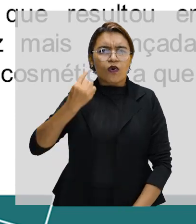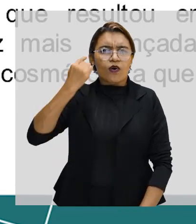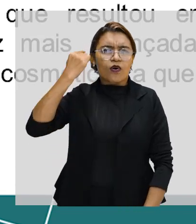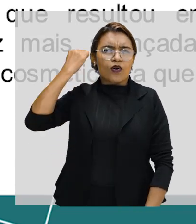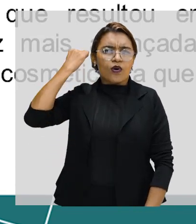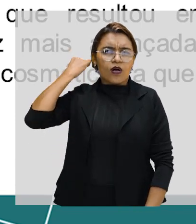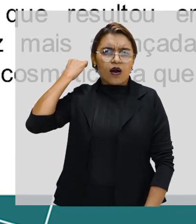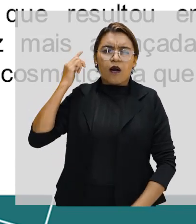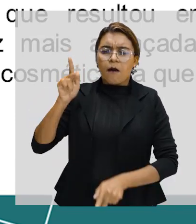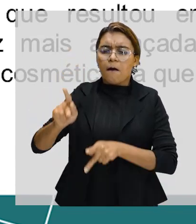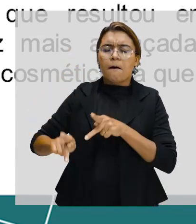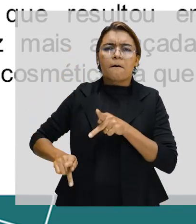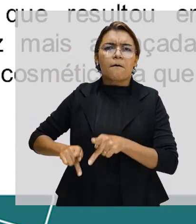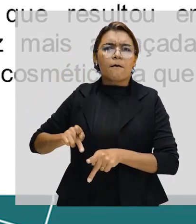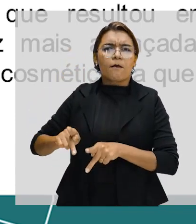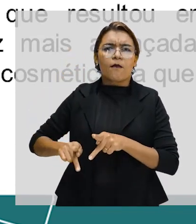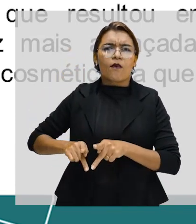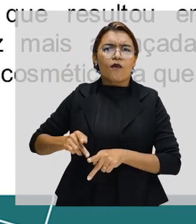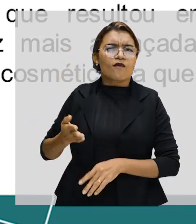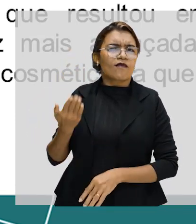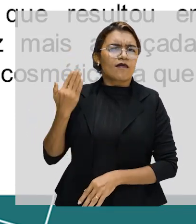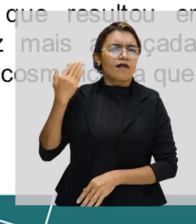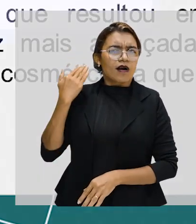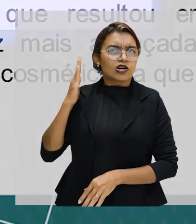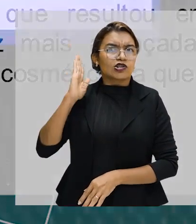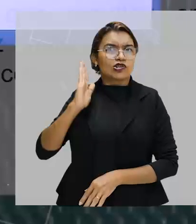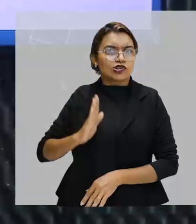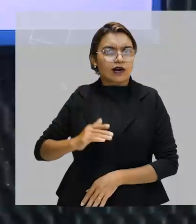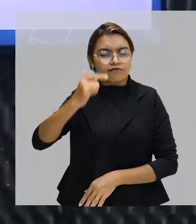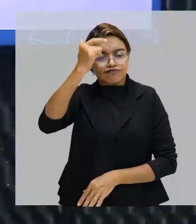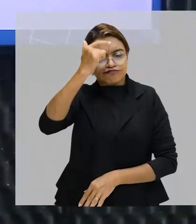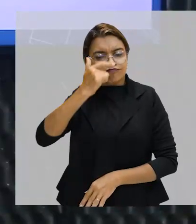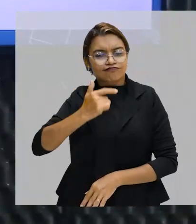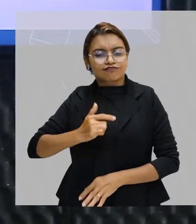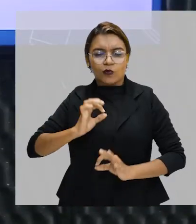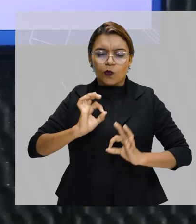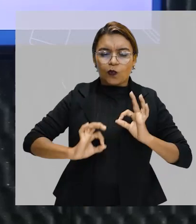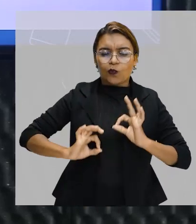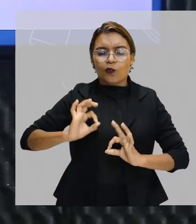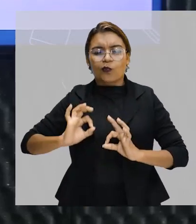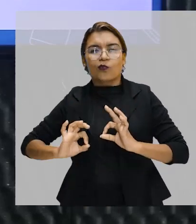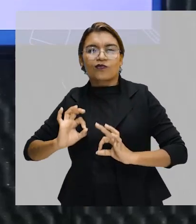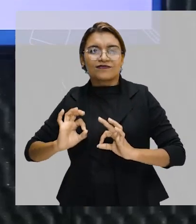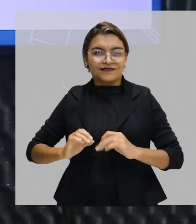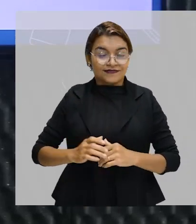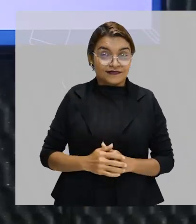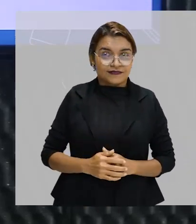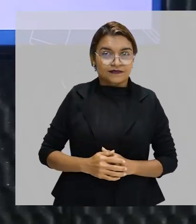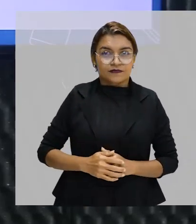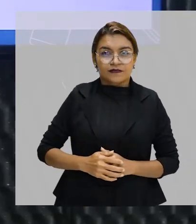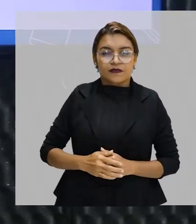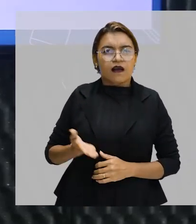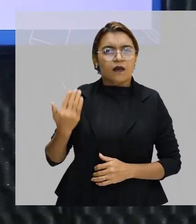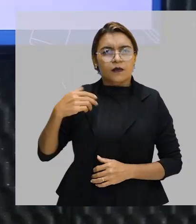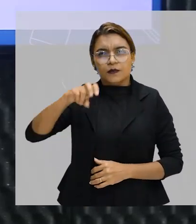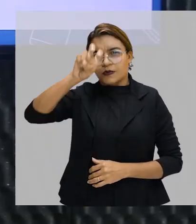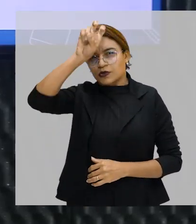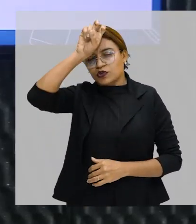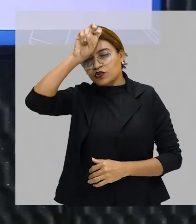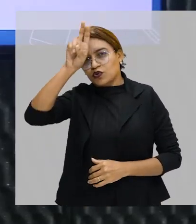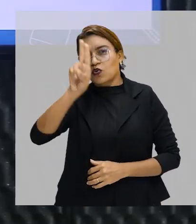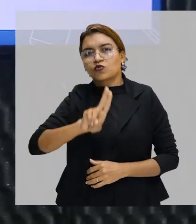civilizações antigas, nós temos esse cuidado com a aparência. No Antigo Egito, já se fazia uso